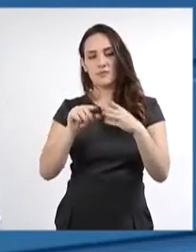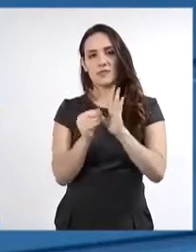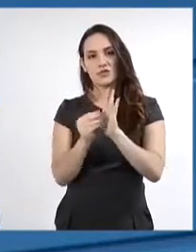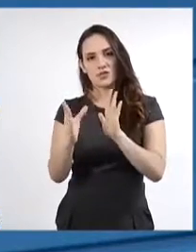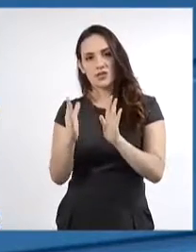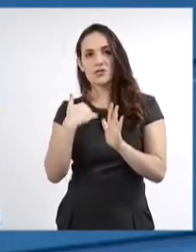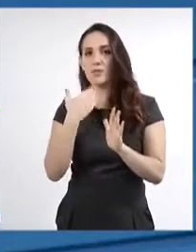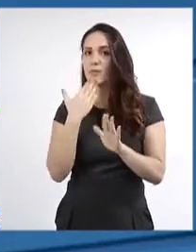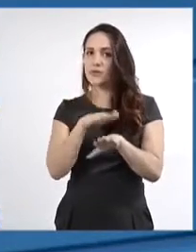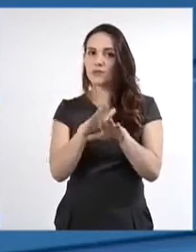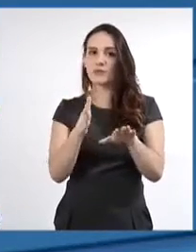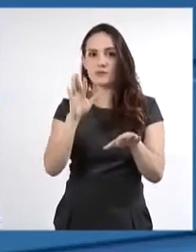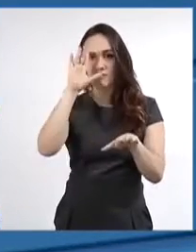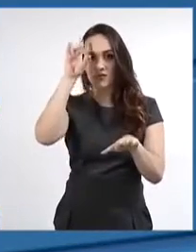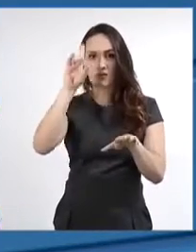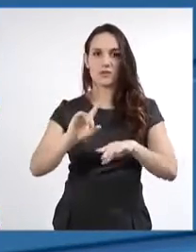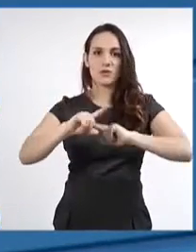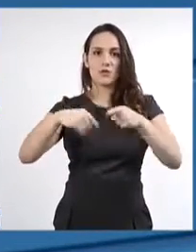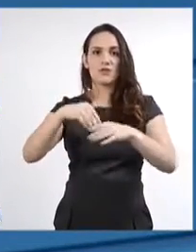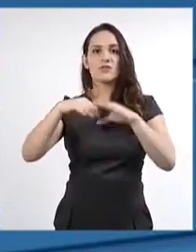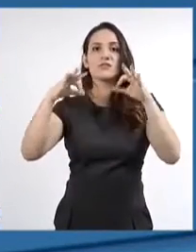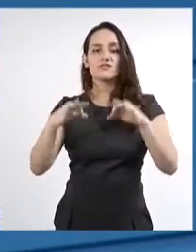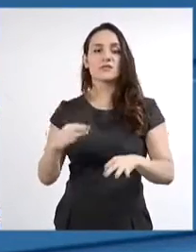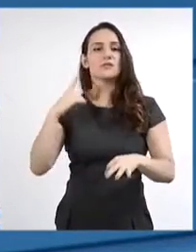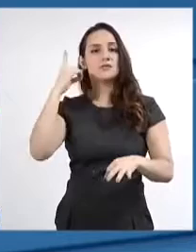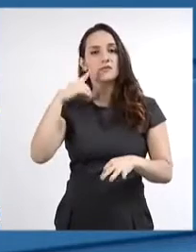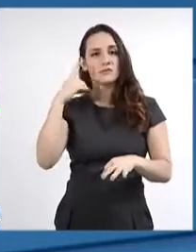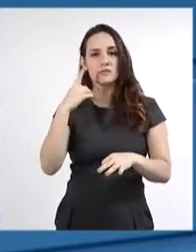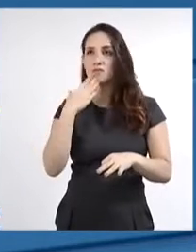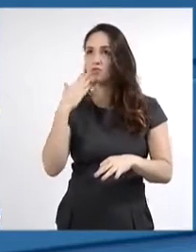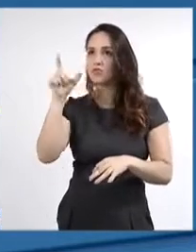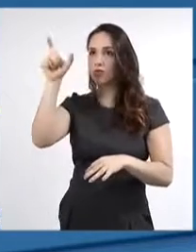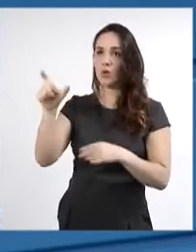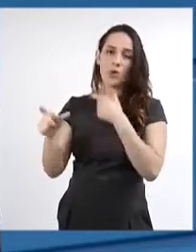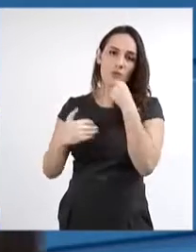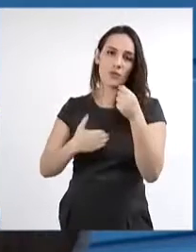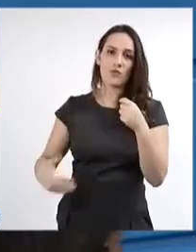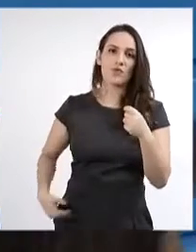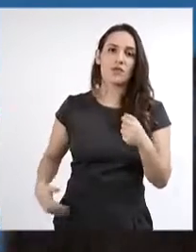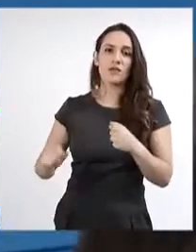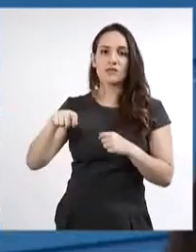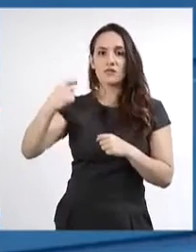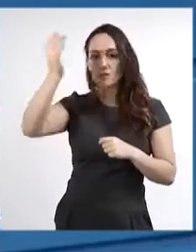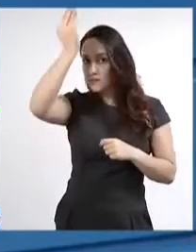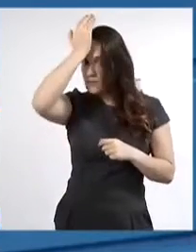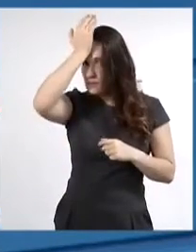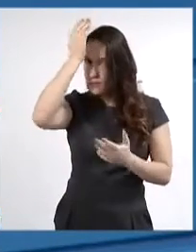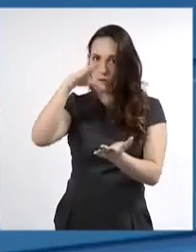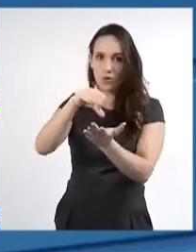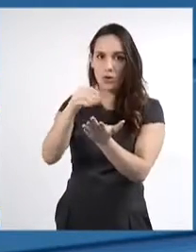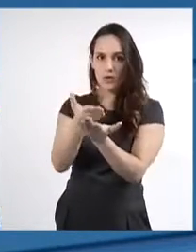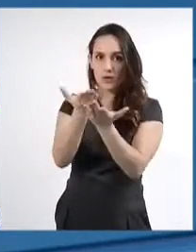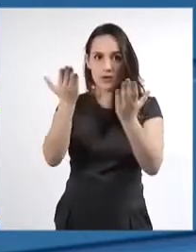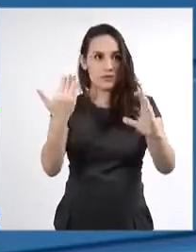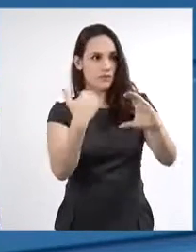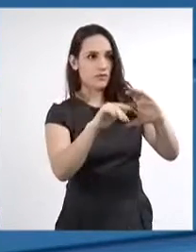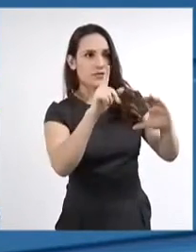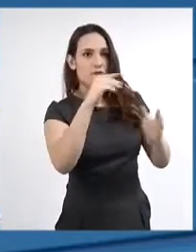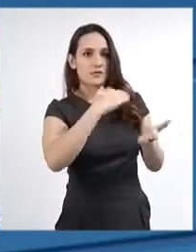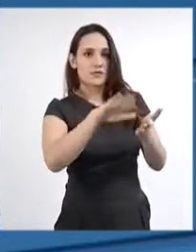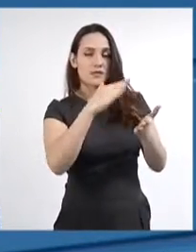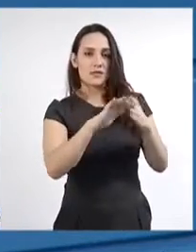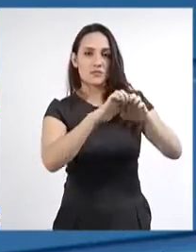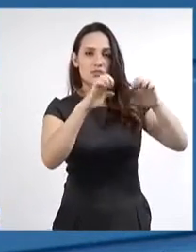mesa diretora, após ouvir o colega do plenário, que seja encaminhado o expediente desse poder ao excelentíssimo seu governador do estado de Mato Grosso do Sul, Reinaldo Azambuja, com cópia ao secretário de Estado